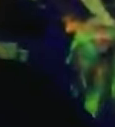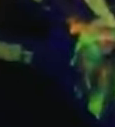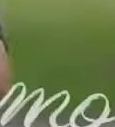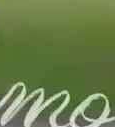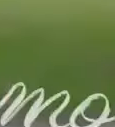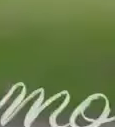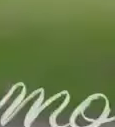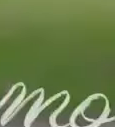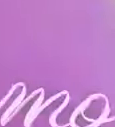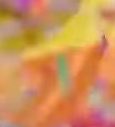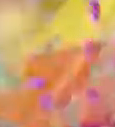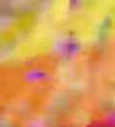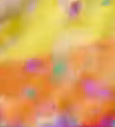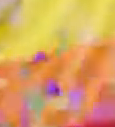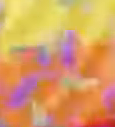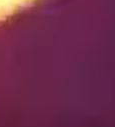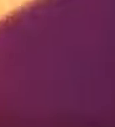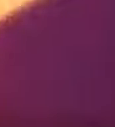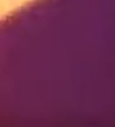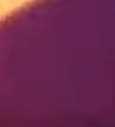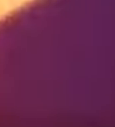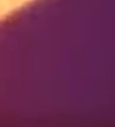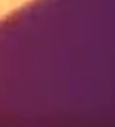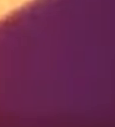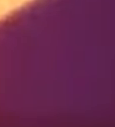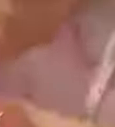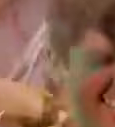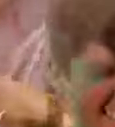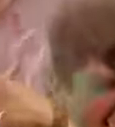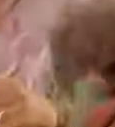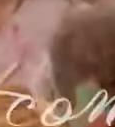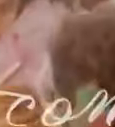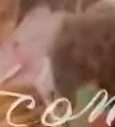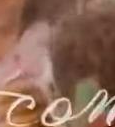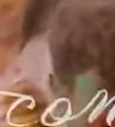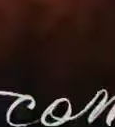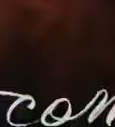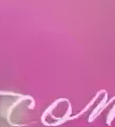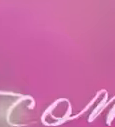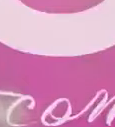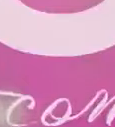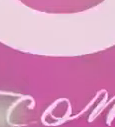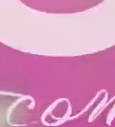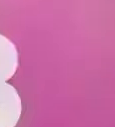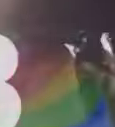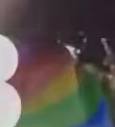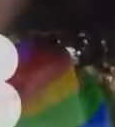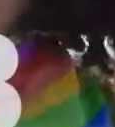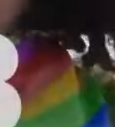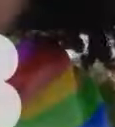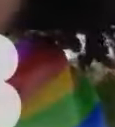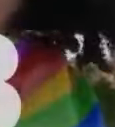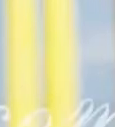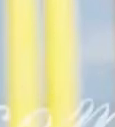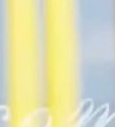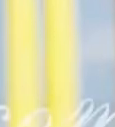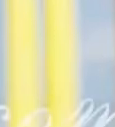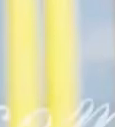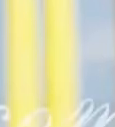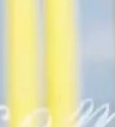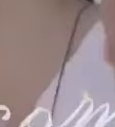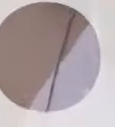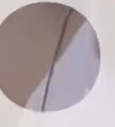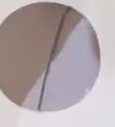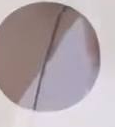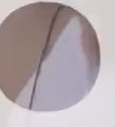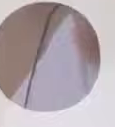LGBTQI+, seremos amor. Amor! Amor que se canta com L, com G e com B. Amor com T,